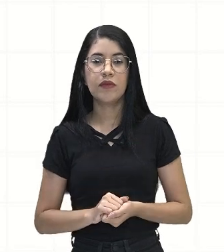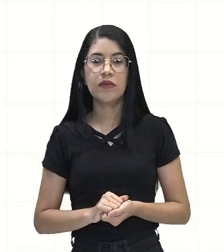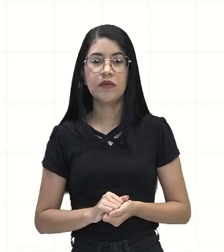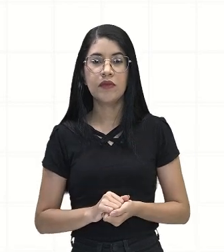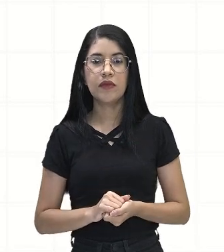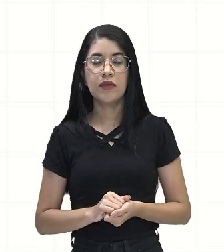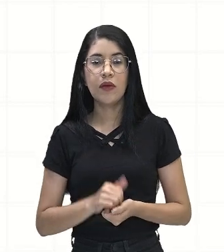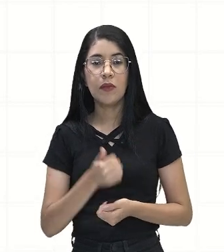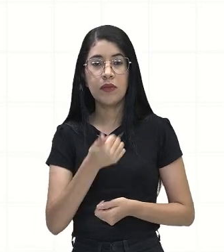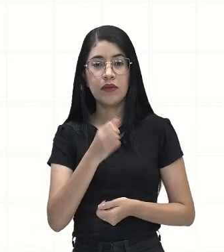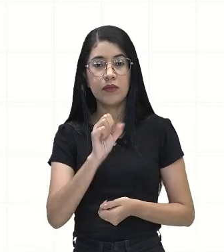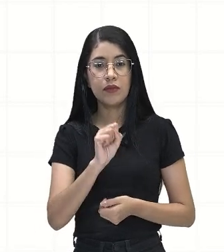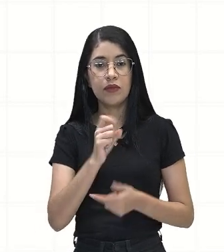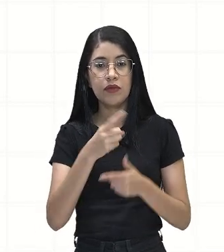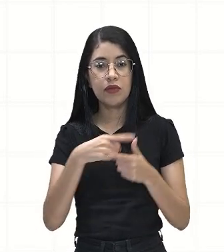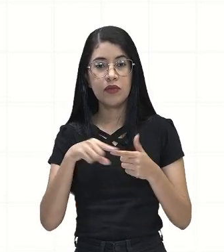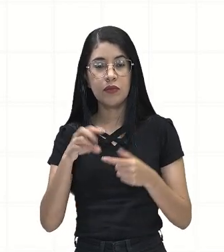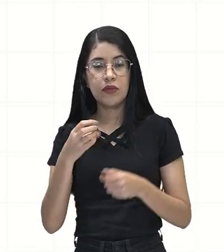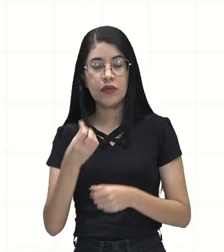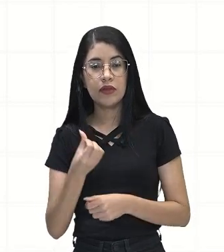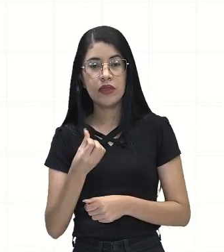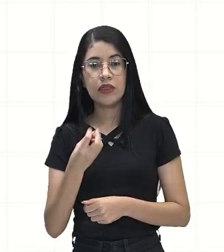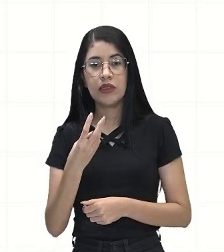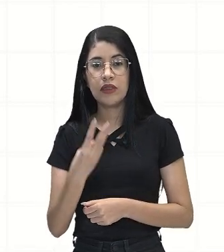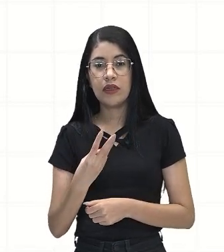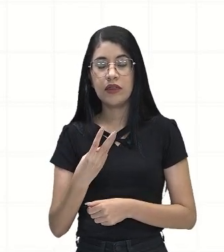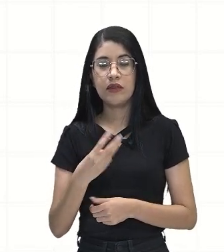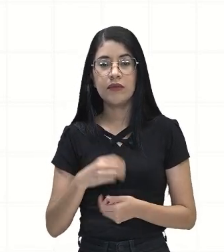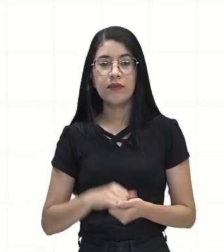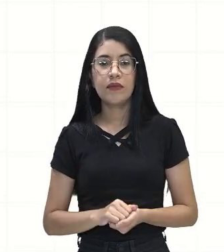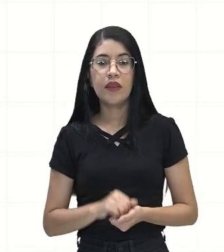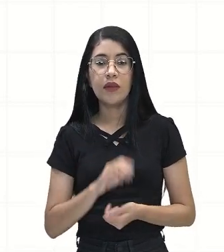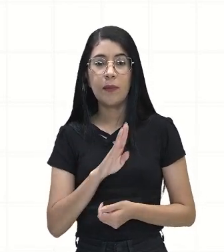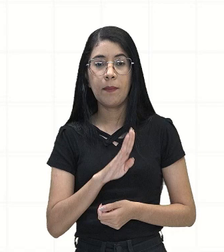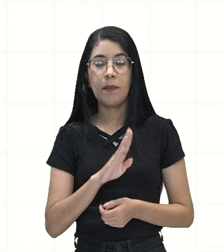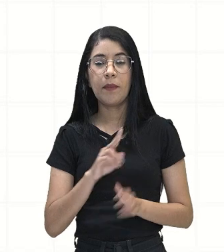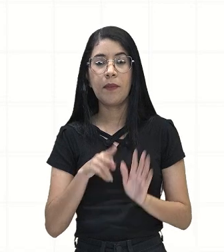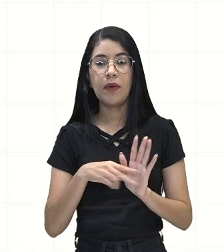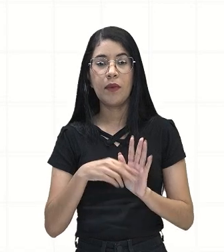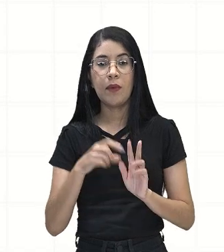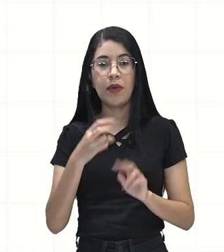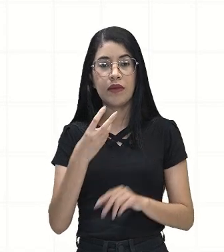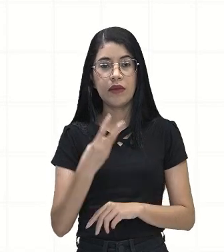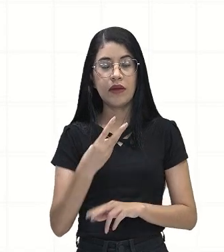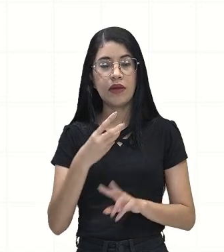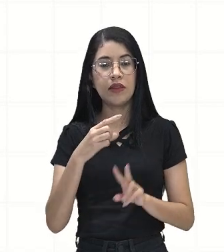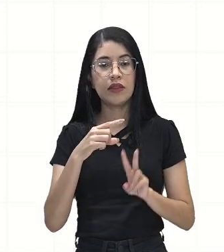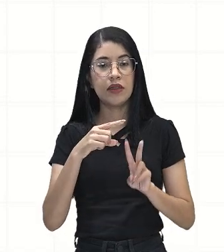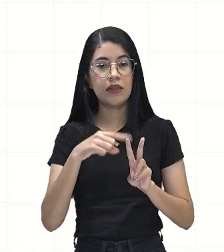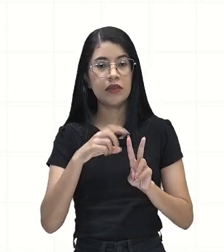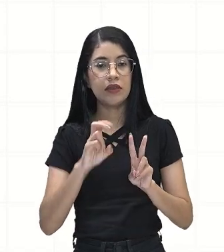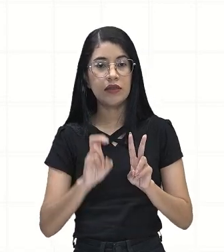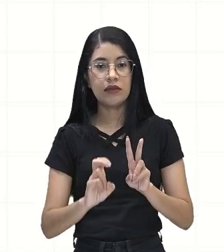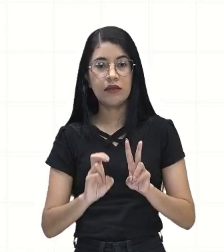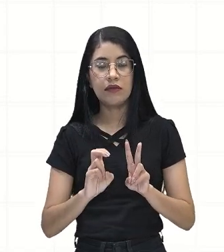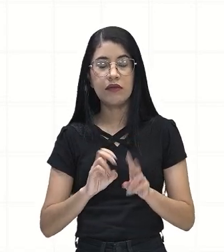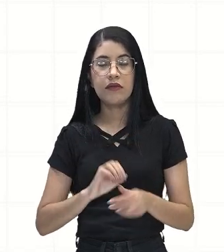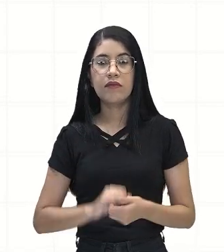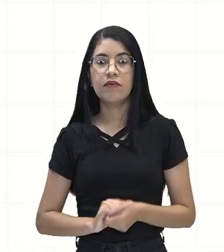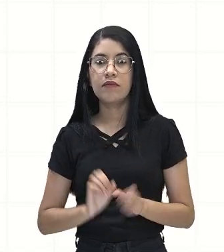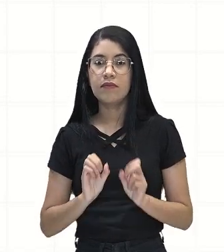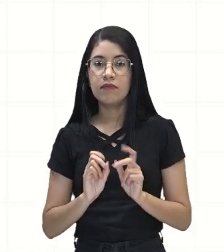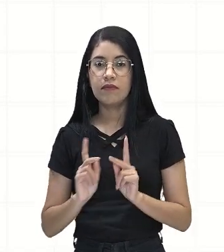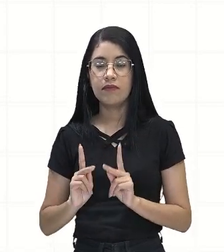por 6 é 3. Então, o meu b vai ser 3 vezes raiz quadrada de 5.